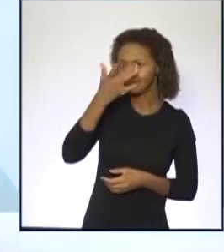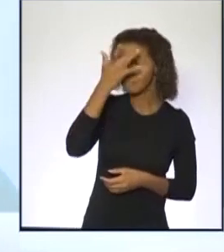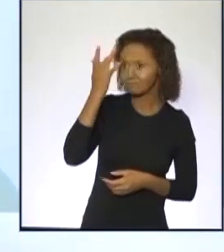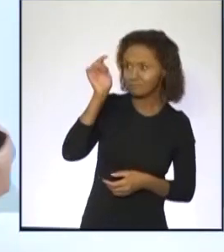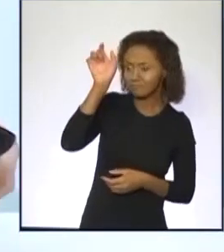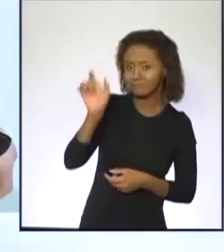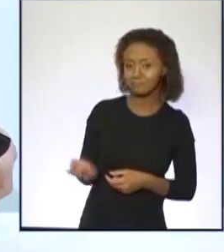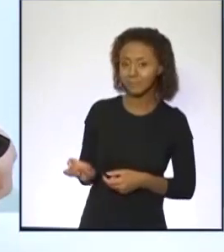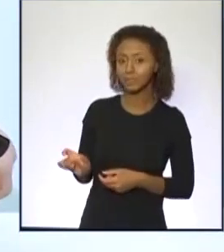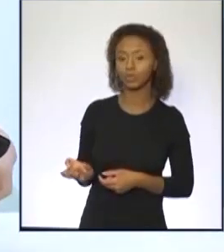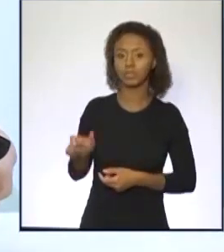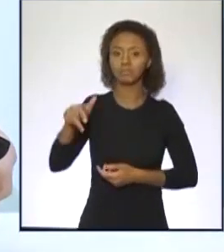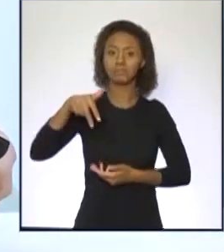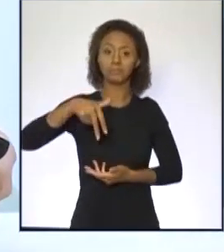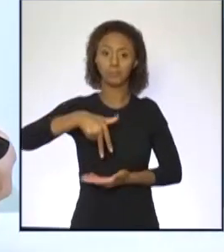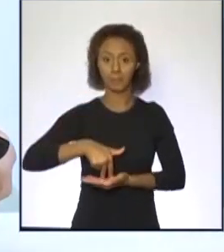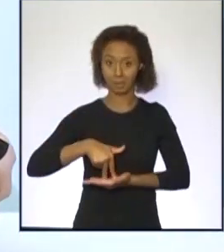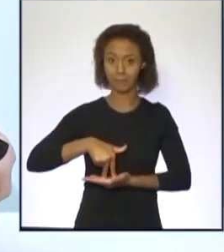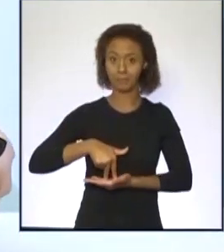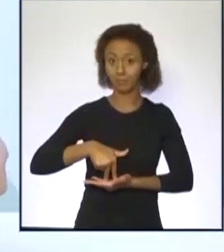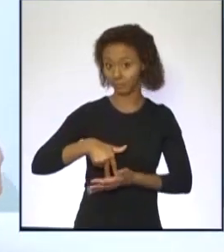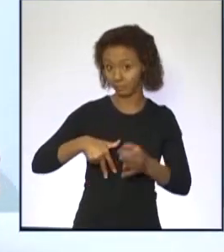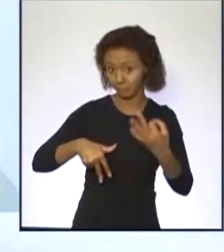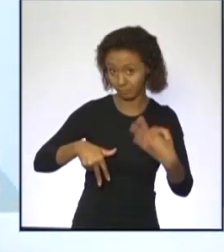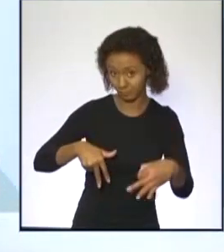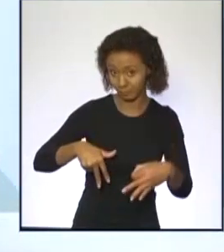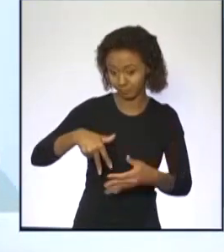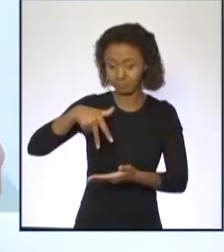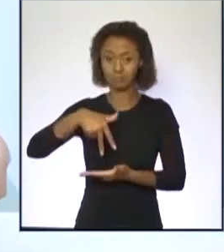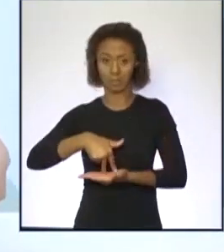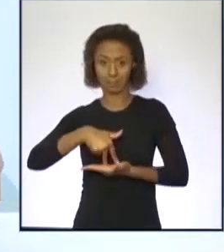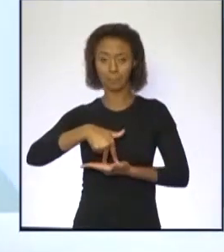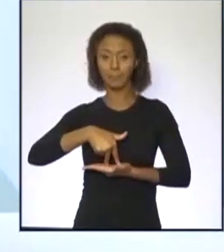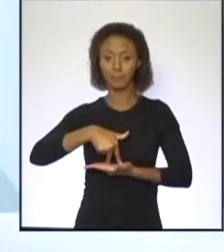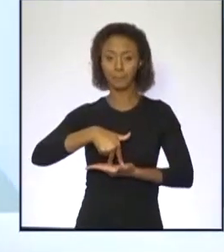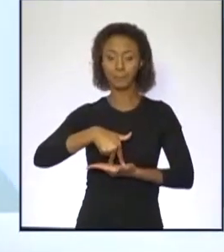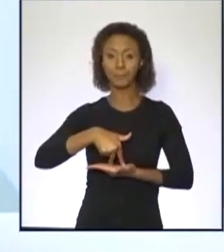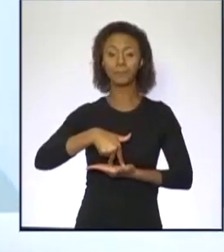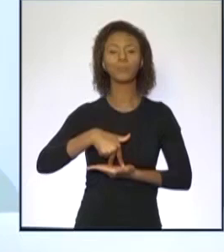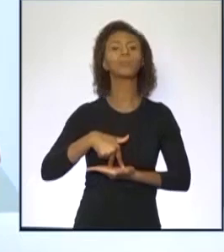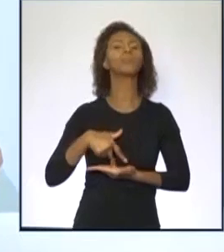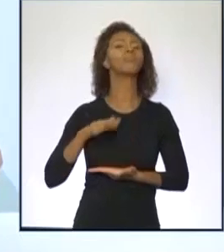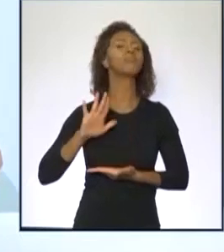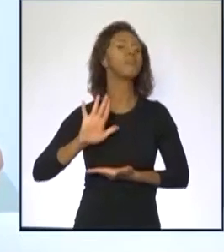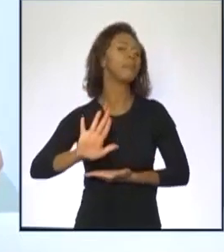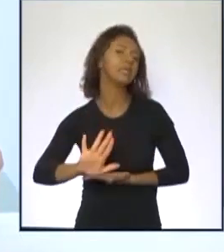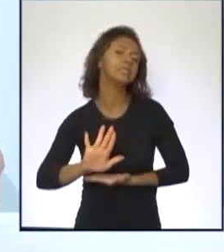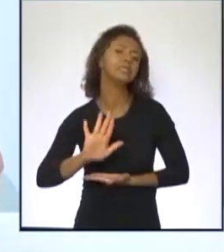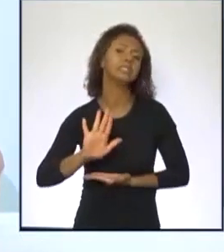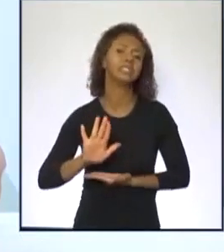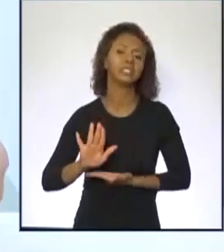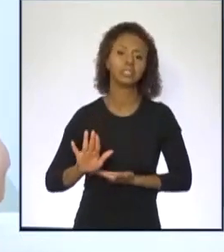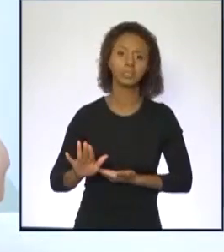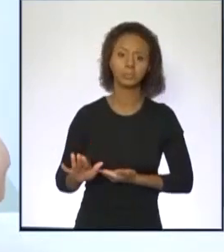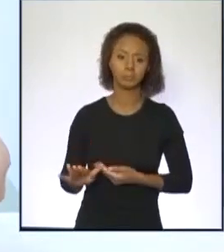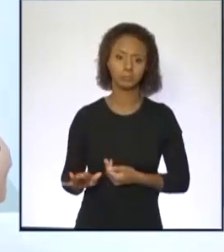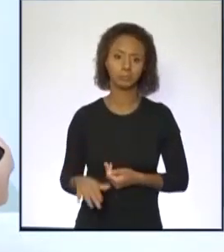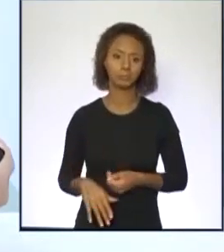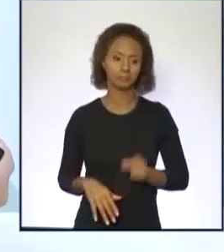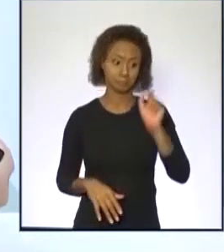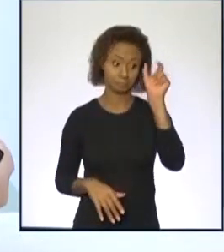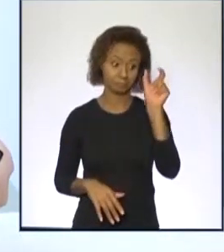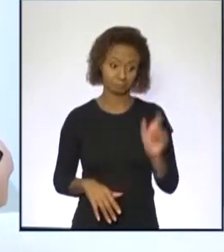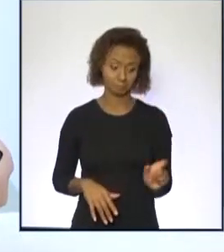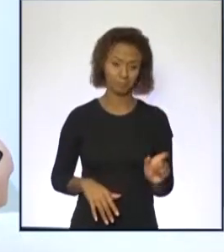personagem em pé, certo? Agora, esse narrador, se fosse, por